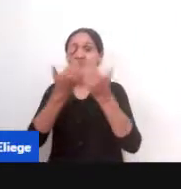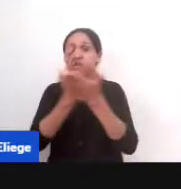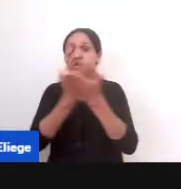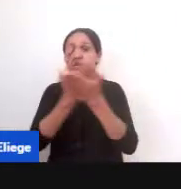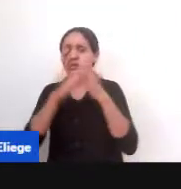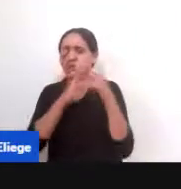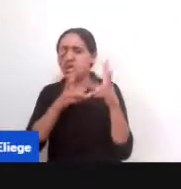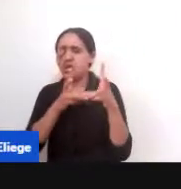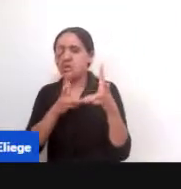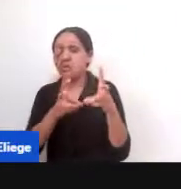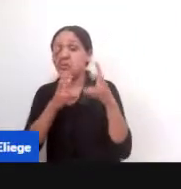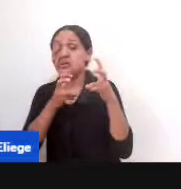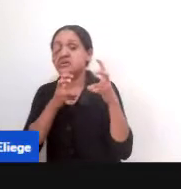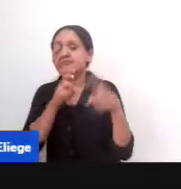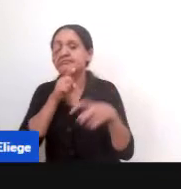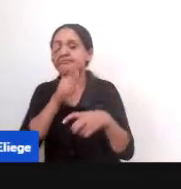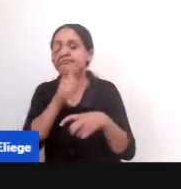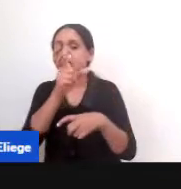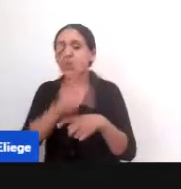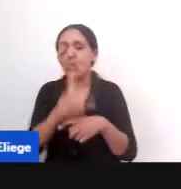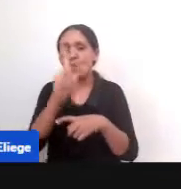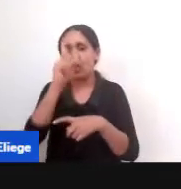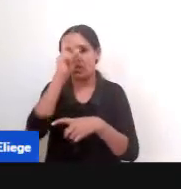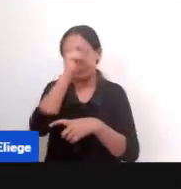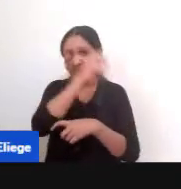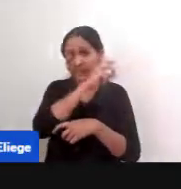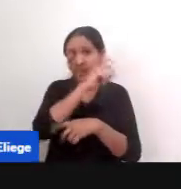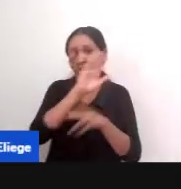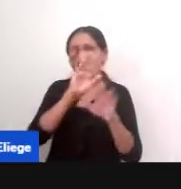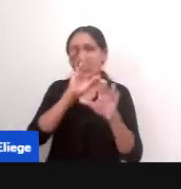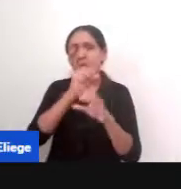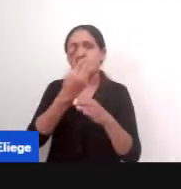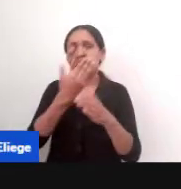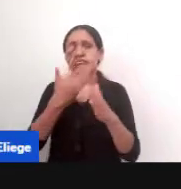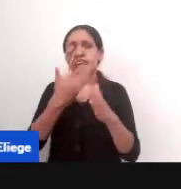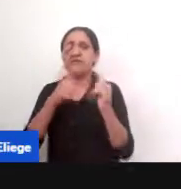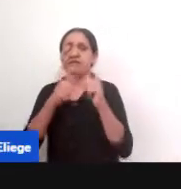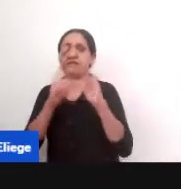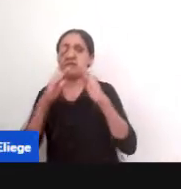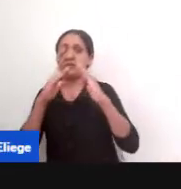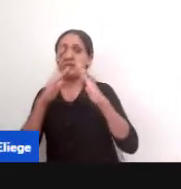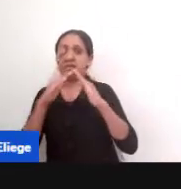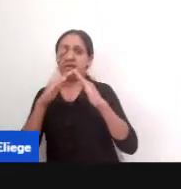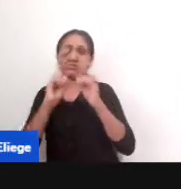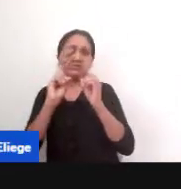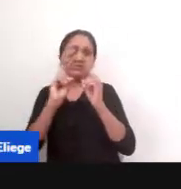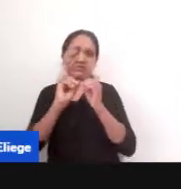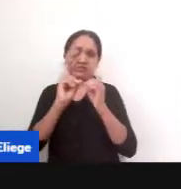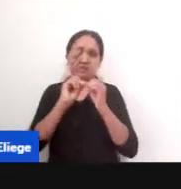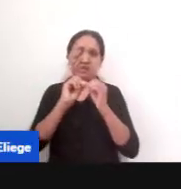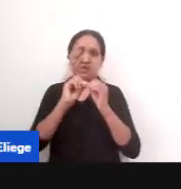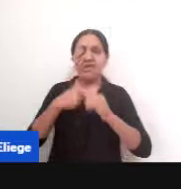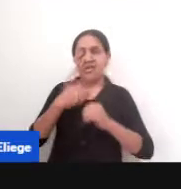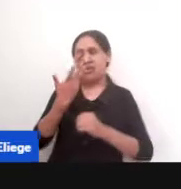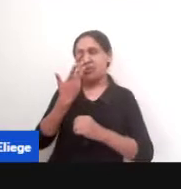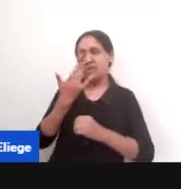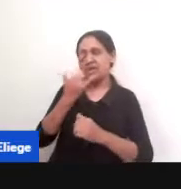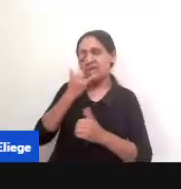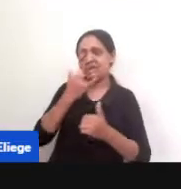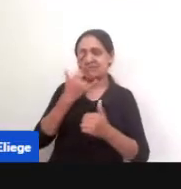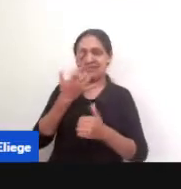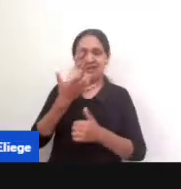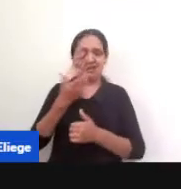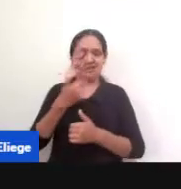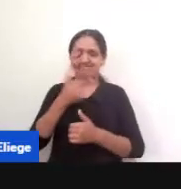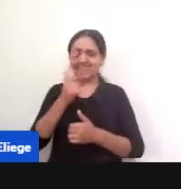meu aluno, quando eu estou em casa e faço a minha atividade. Então, eu sou criança, eu estou lá. Eu não brinquei nesse